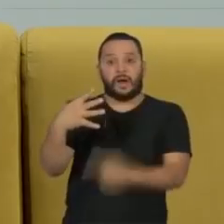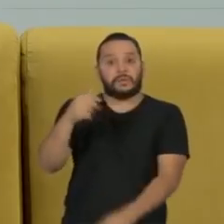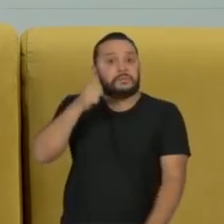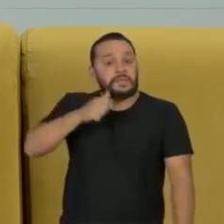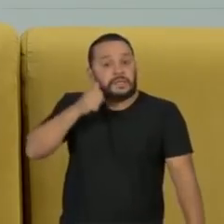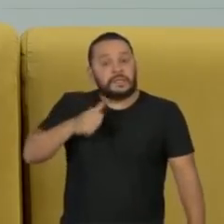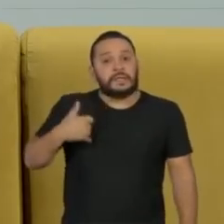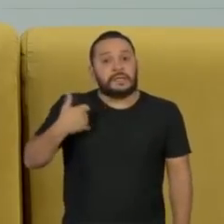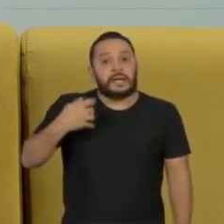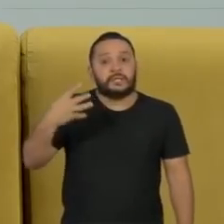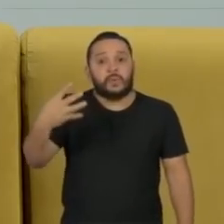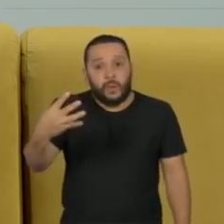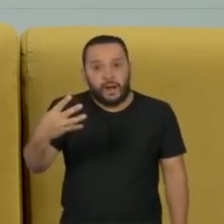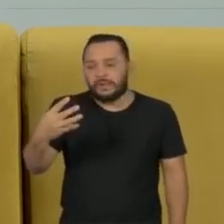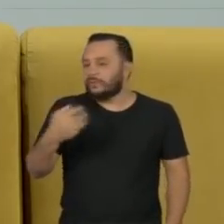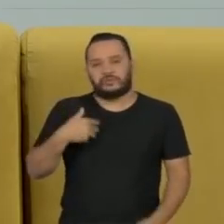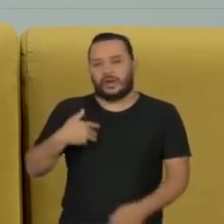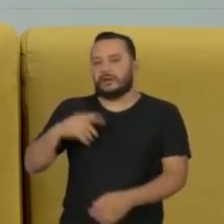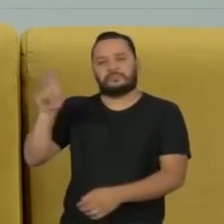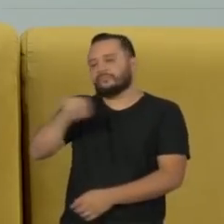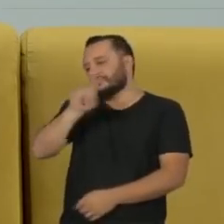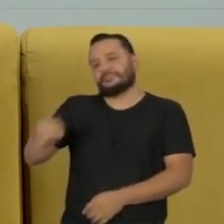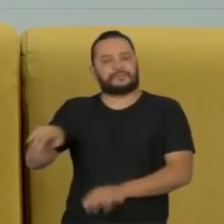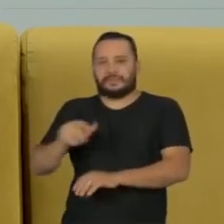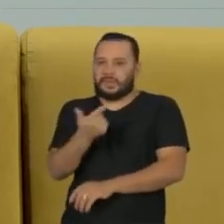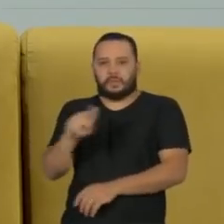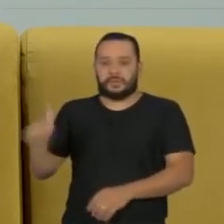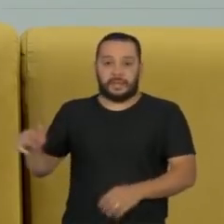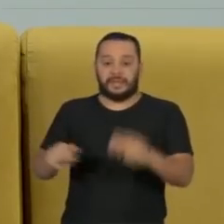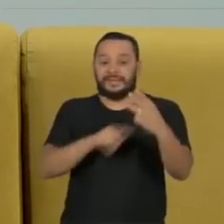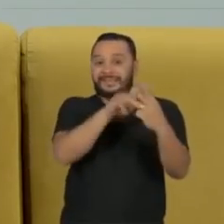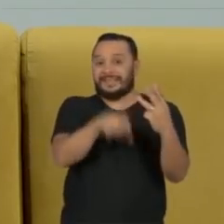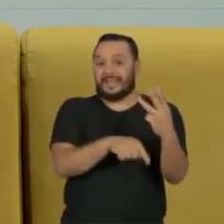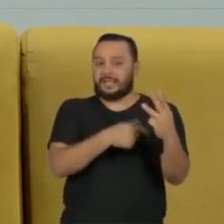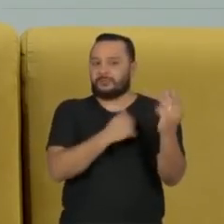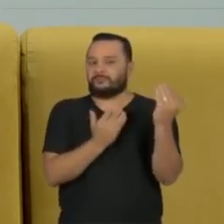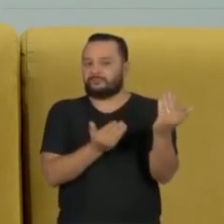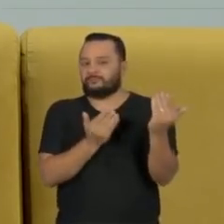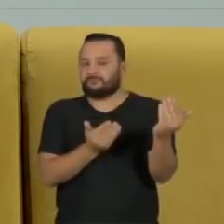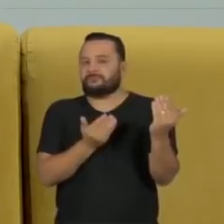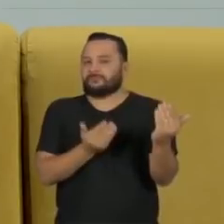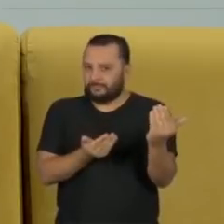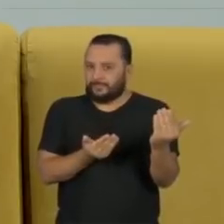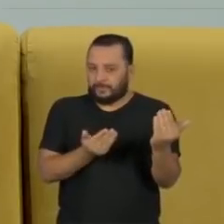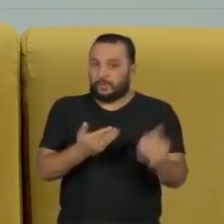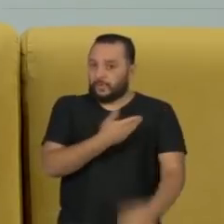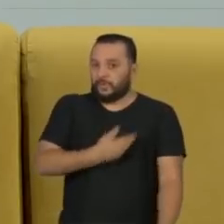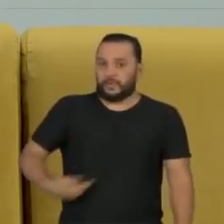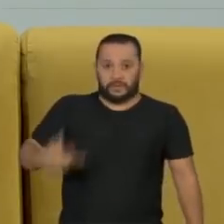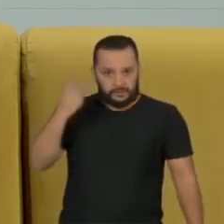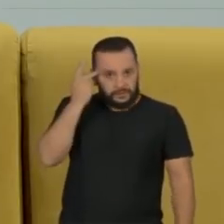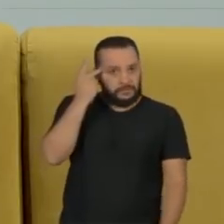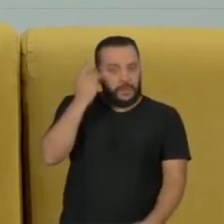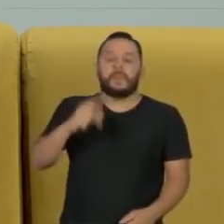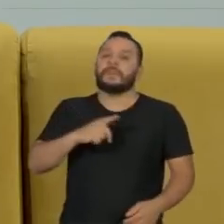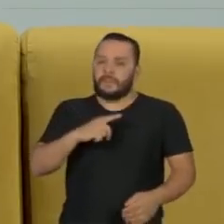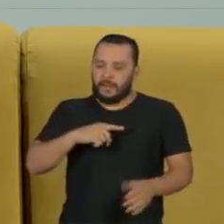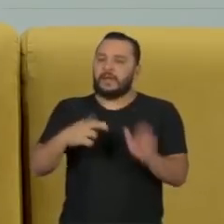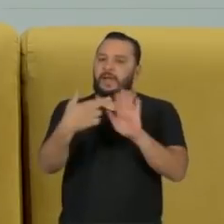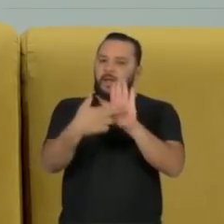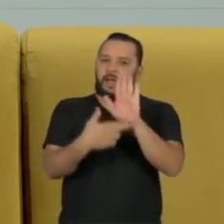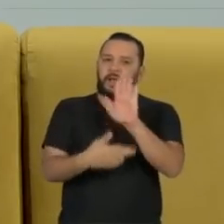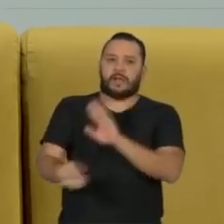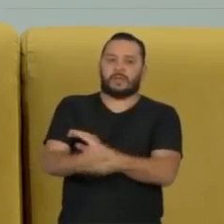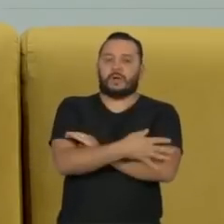de 4 anos foi descartado e 3 pacientes permanecem em observação. O governo do estado estabeleceu novos procedimentos